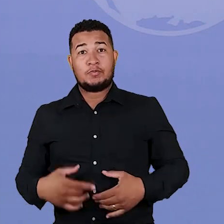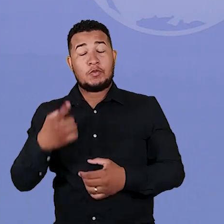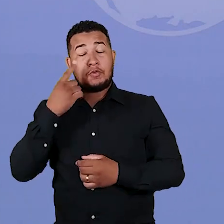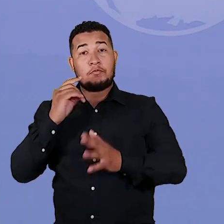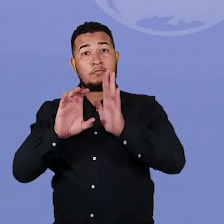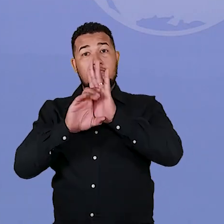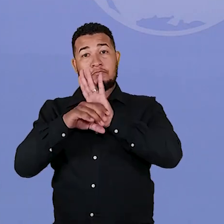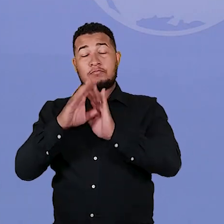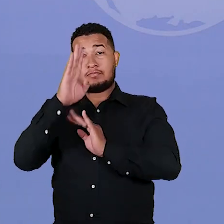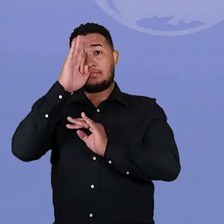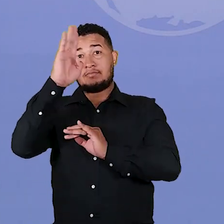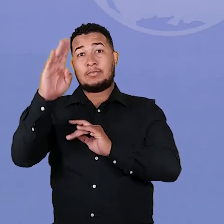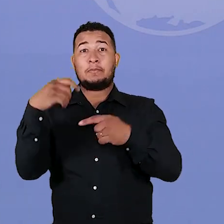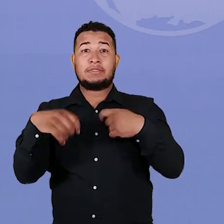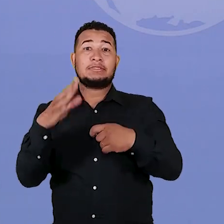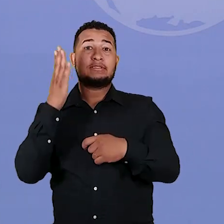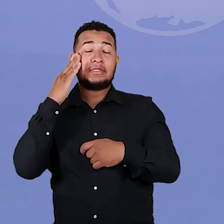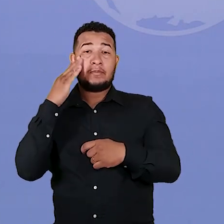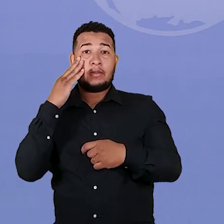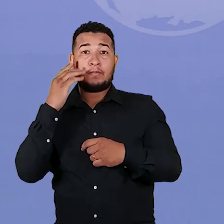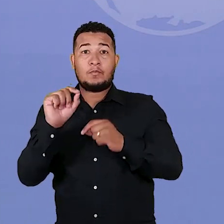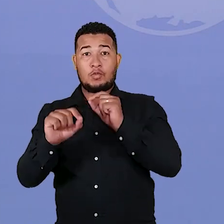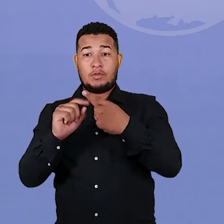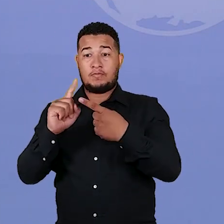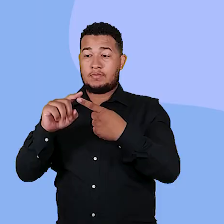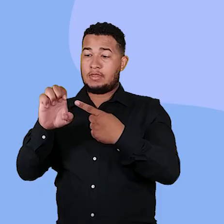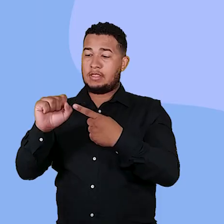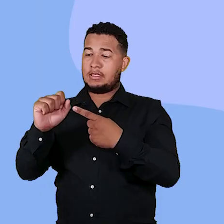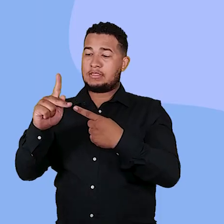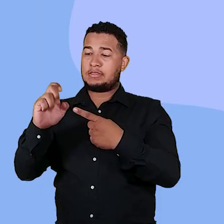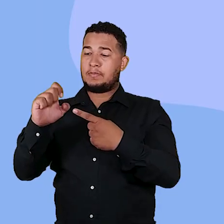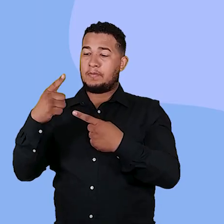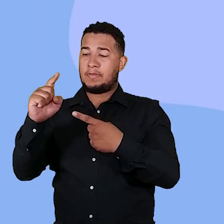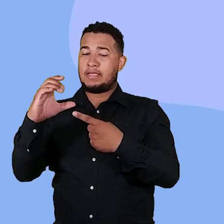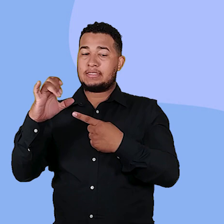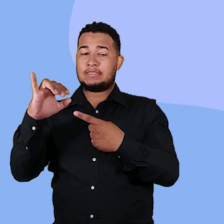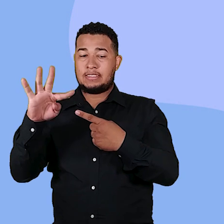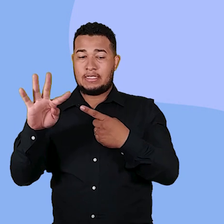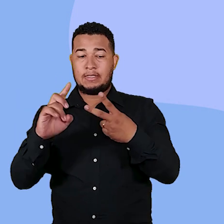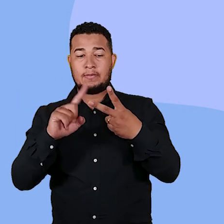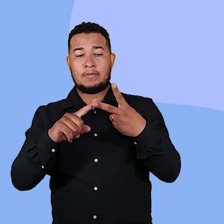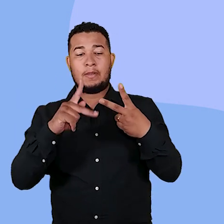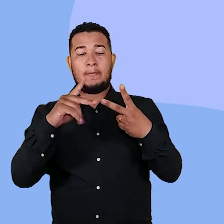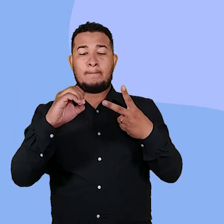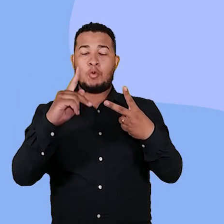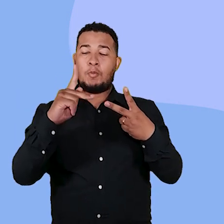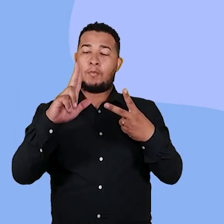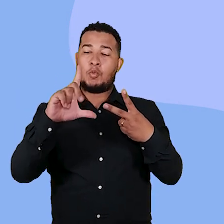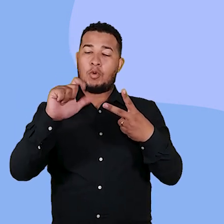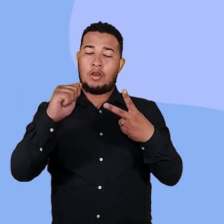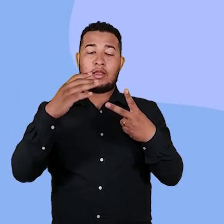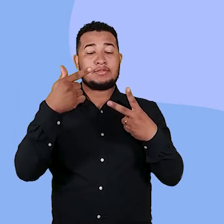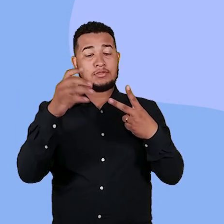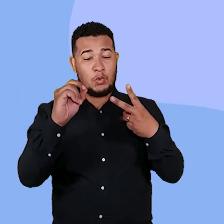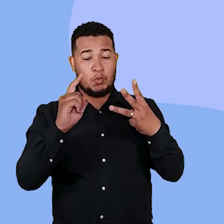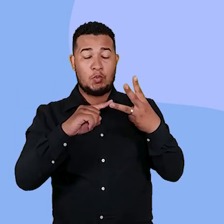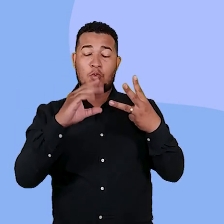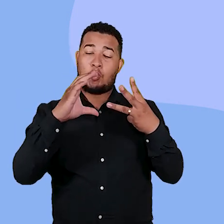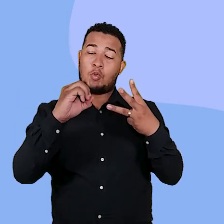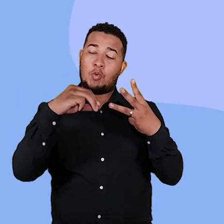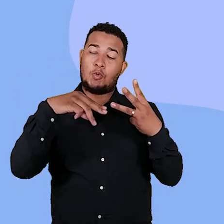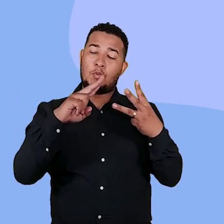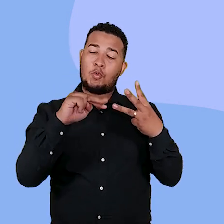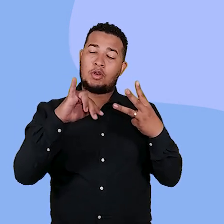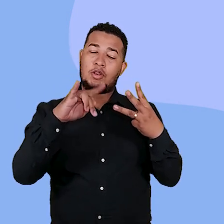conceitos fundamentais que eu quero que vocês saibam em ecologia. De espécie, população, comunidade ou